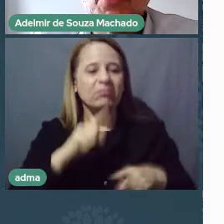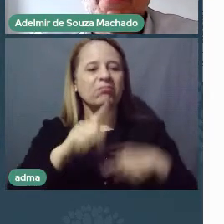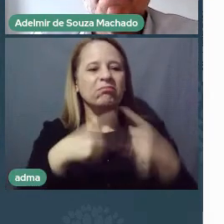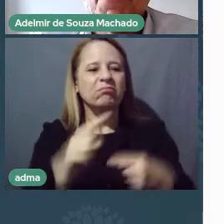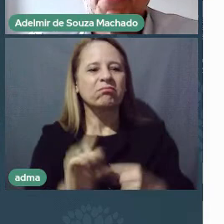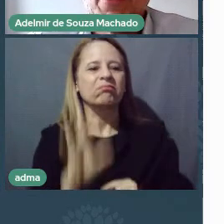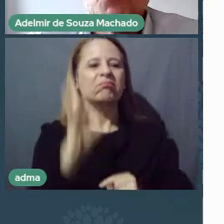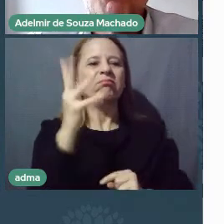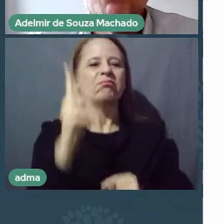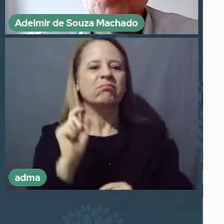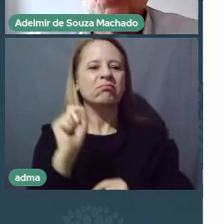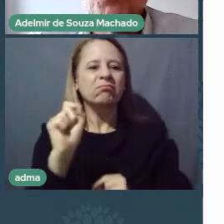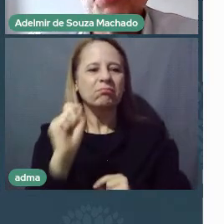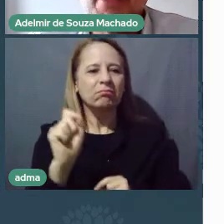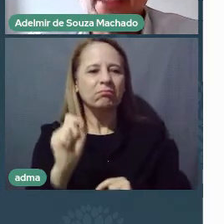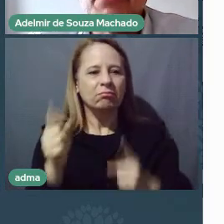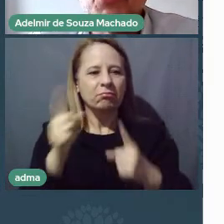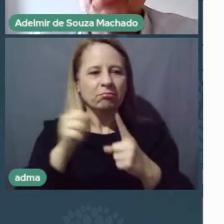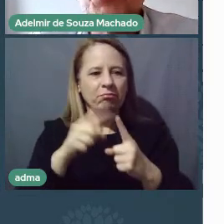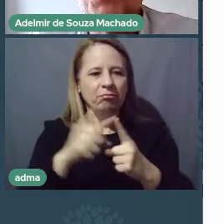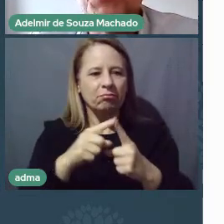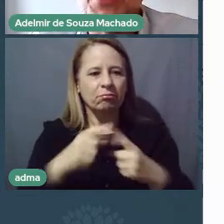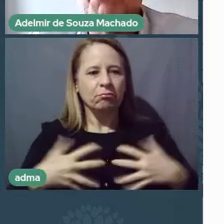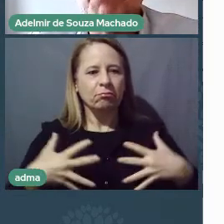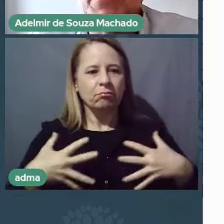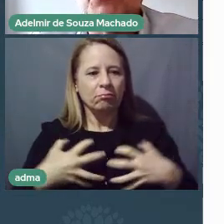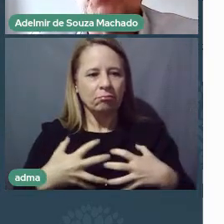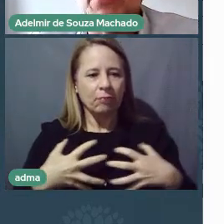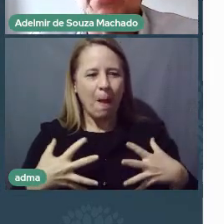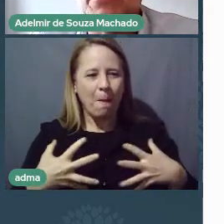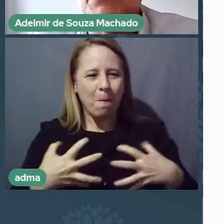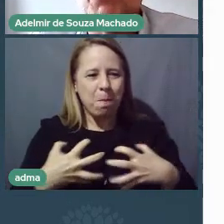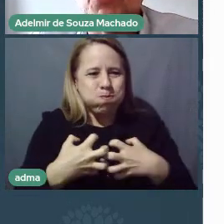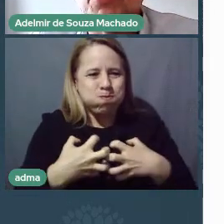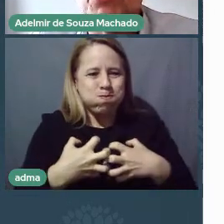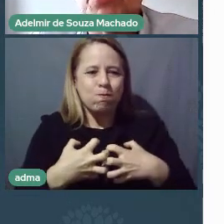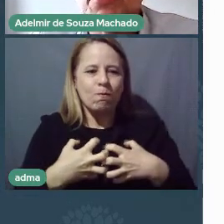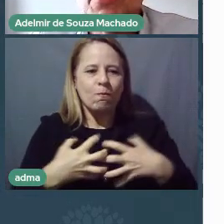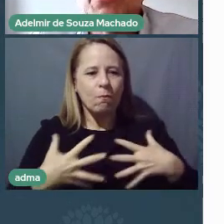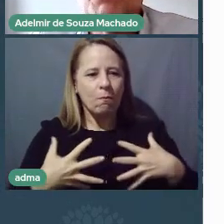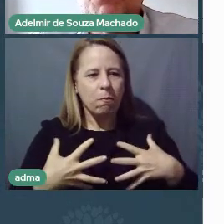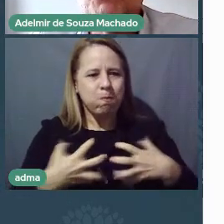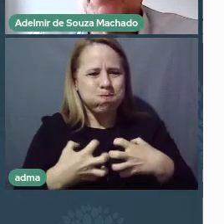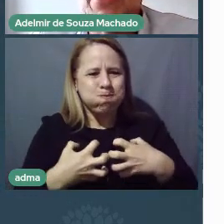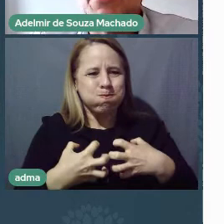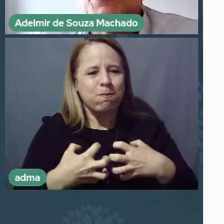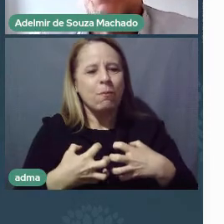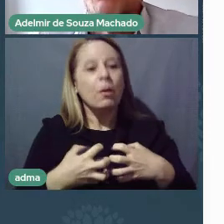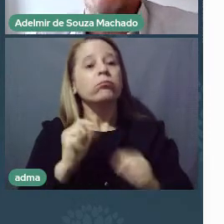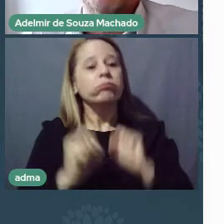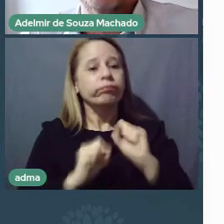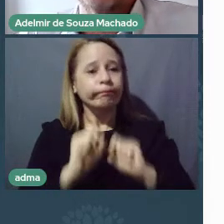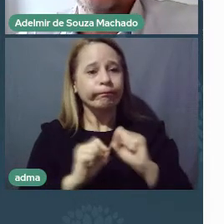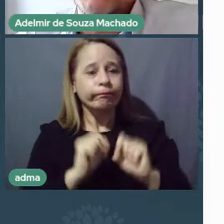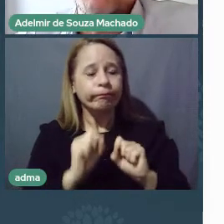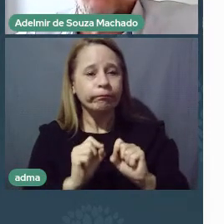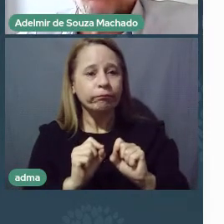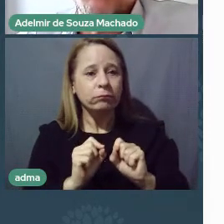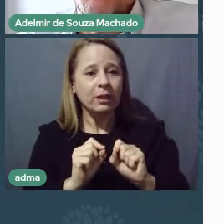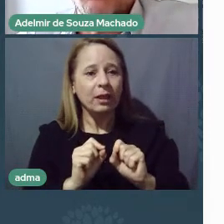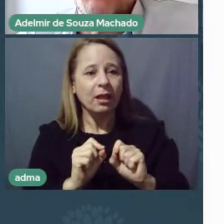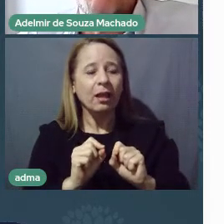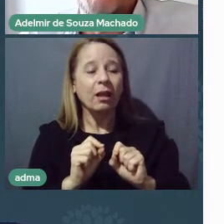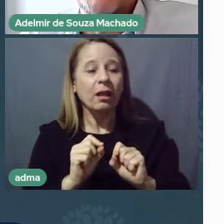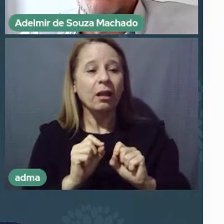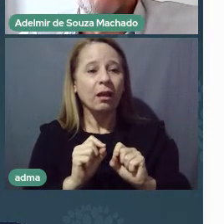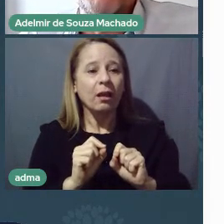instância, o broncoespasmo, ou seja, o fechamento daqueles brônquios, que vão dar, entre outras